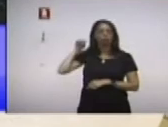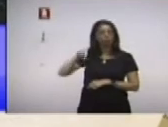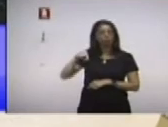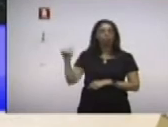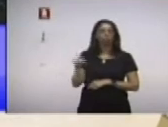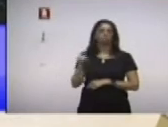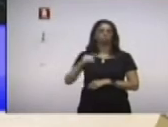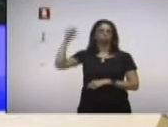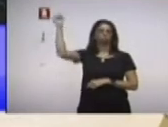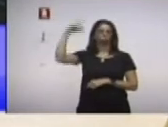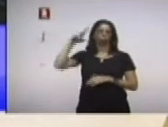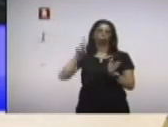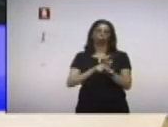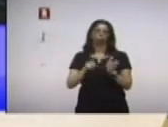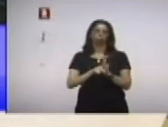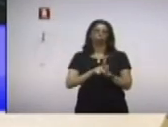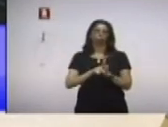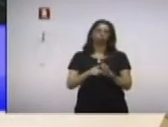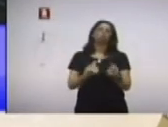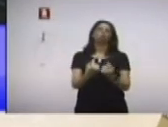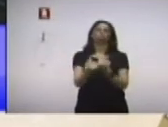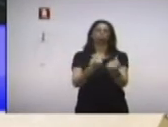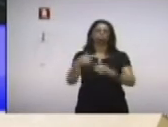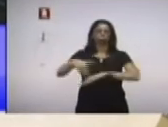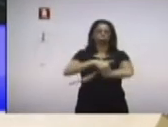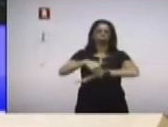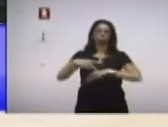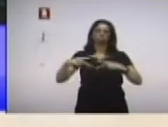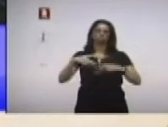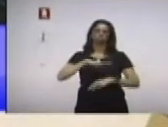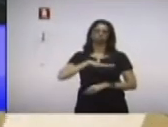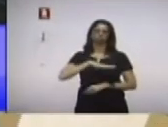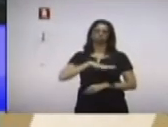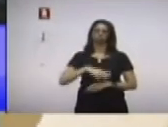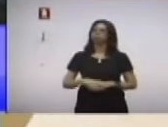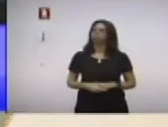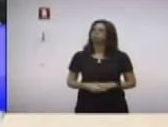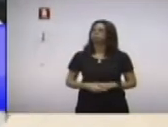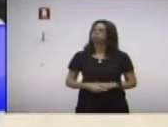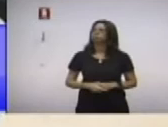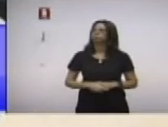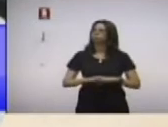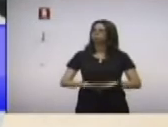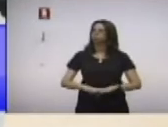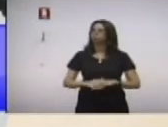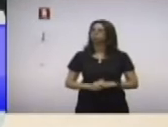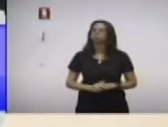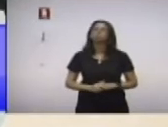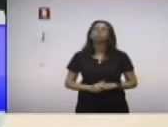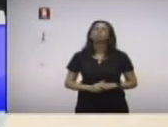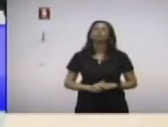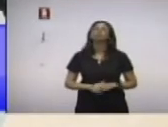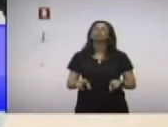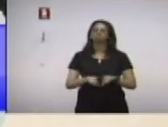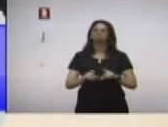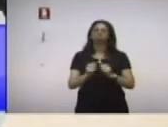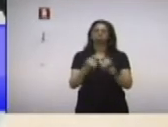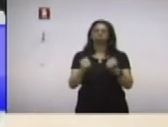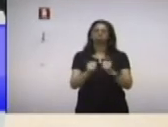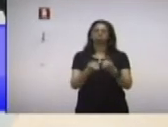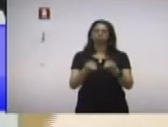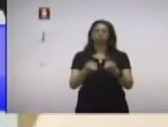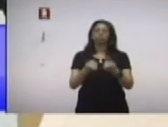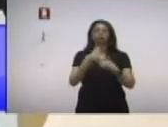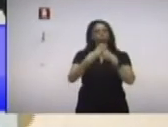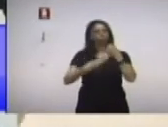funcionamento a base energia solar nos cruzamentos de vias públicas do município número 1057 do vereador Marquinho